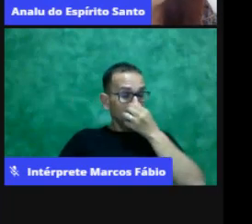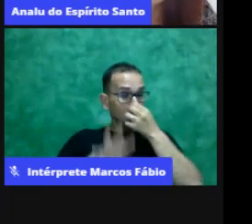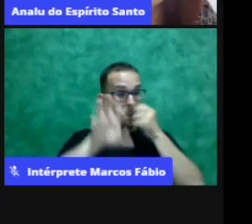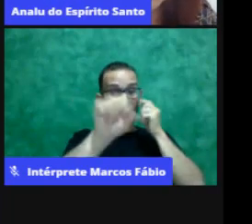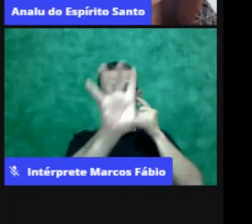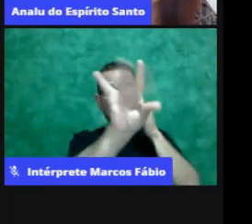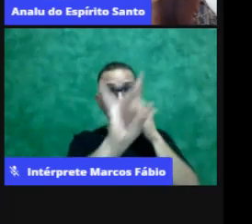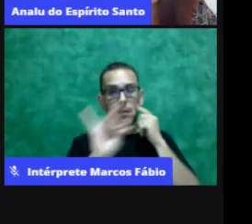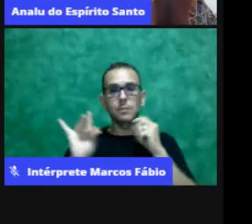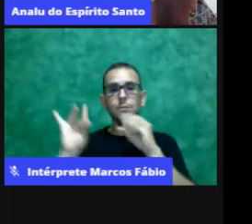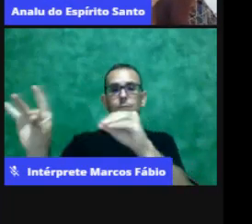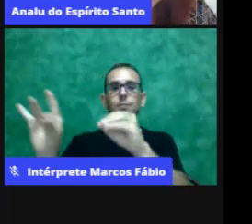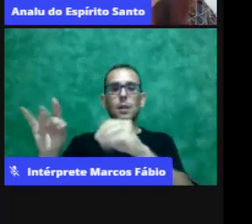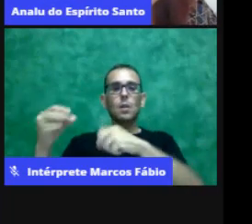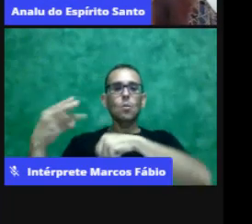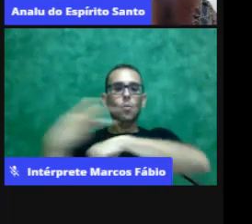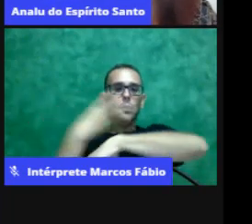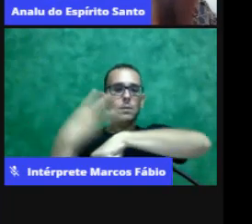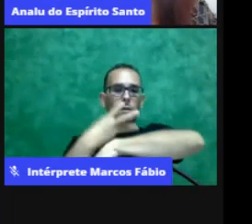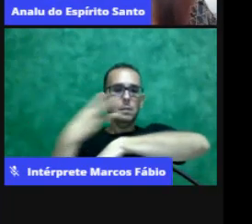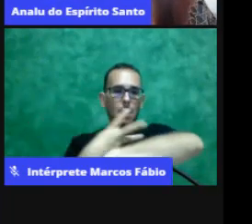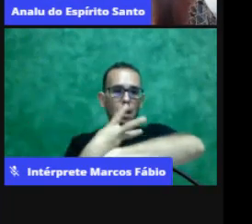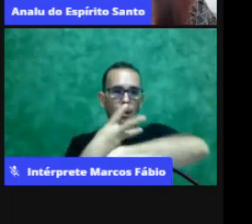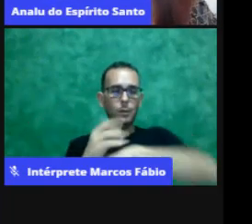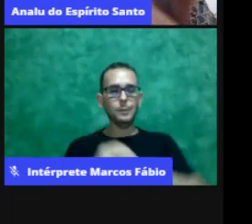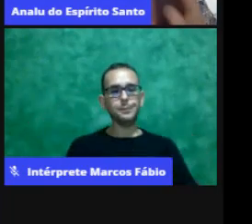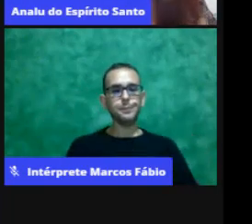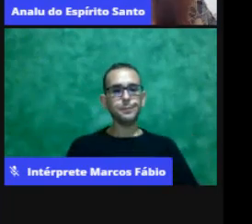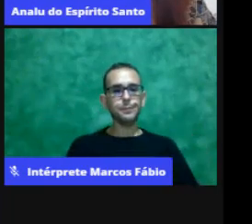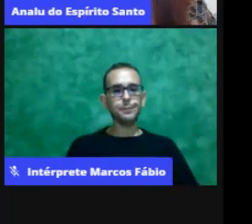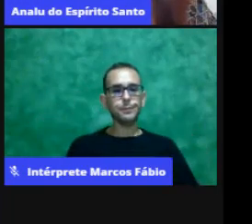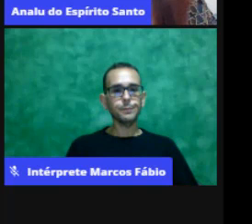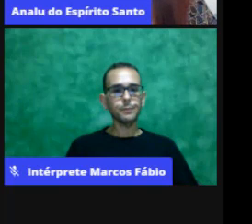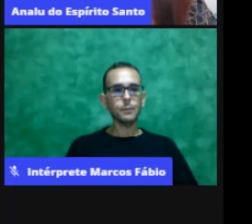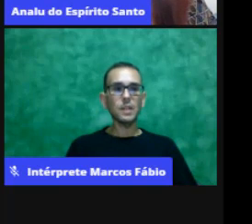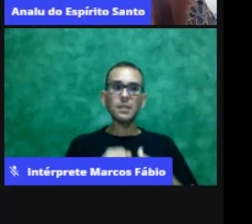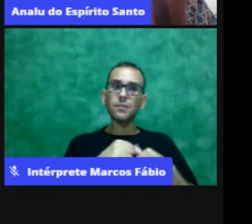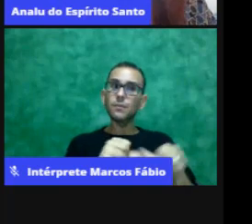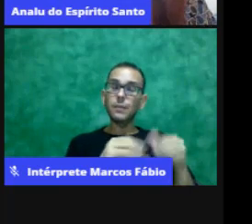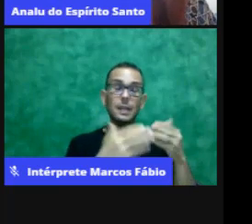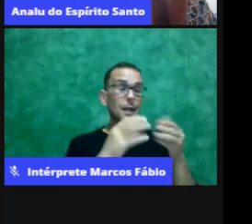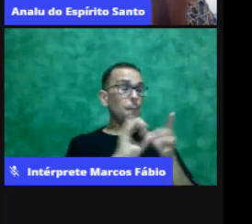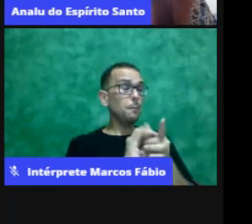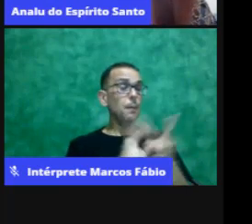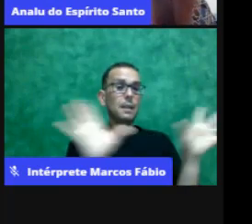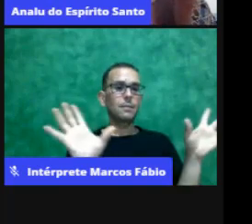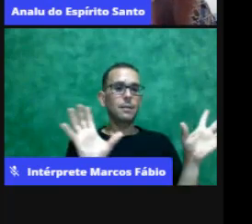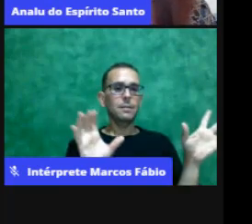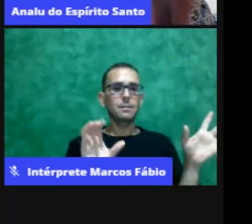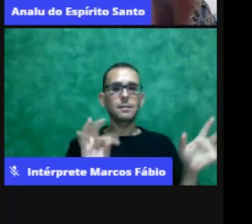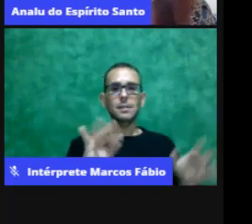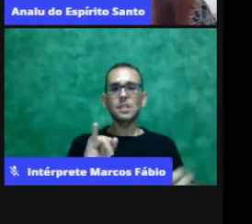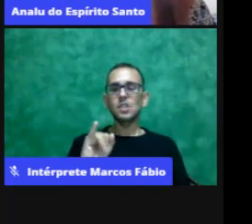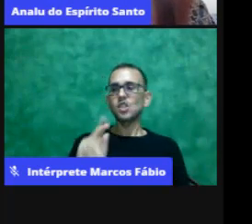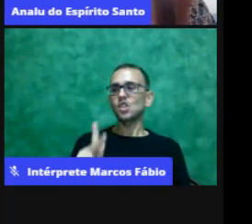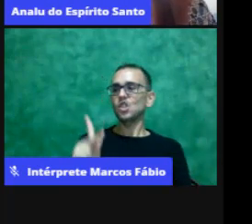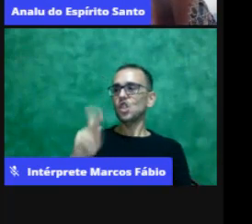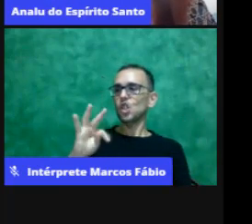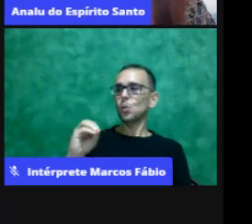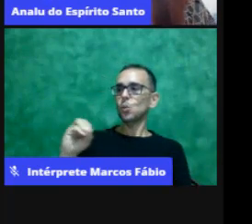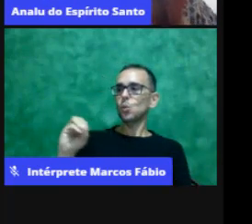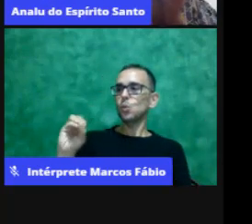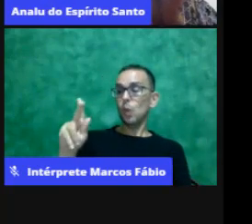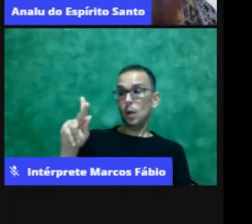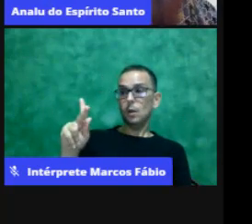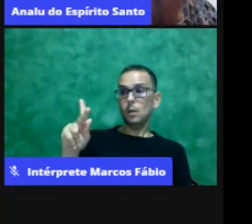e coloca no WhatsApp, o que acontece? Ele fica público, né? E o TikTok, ele não tem aquele filtro